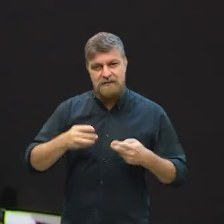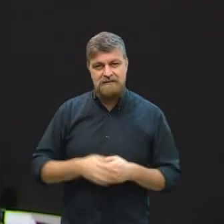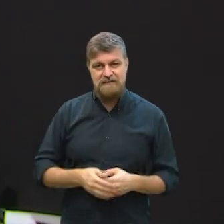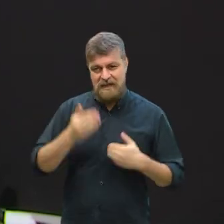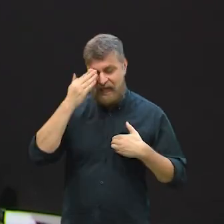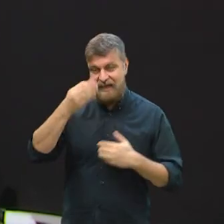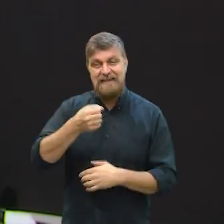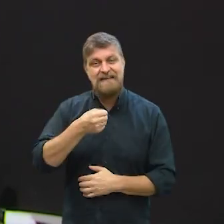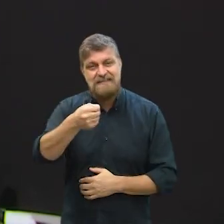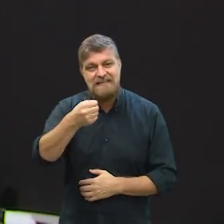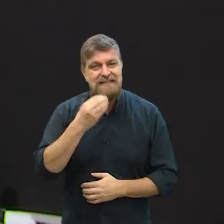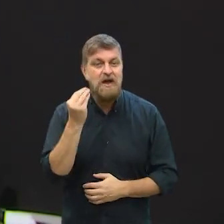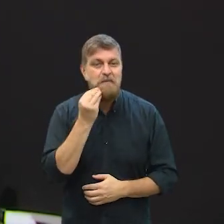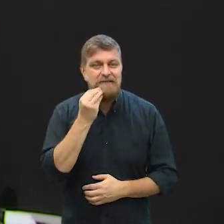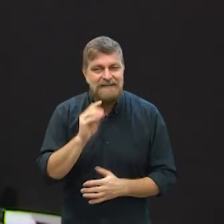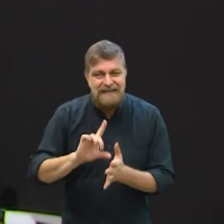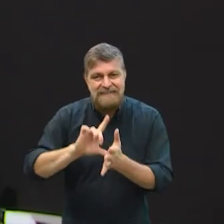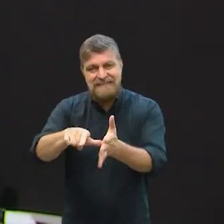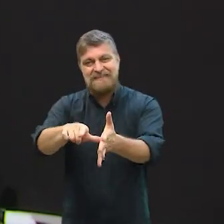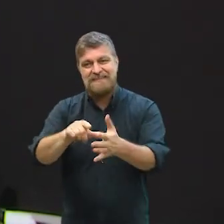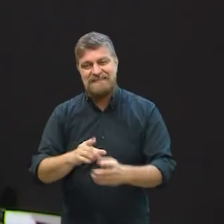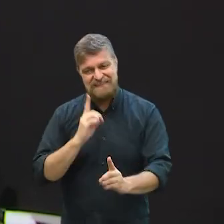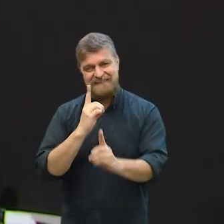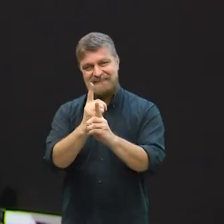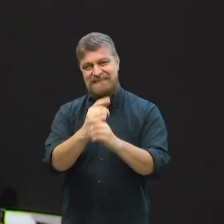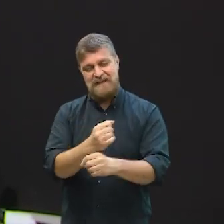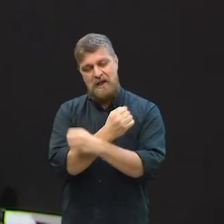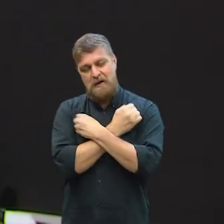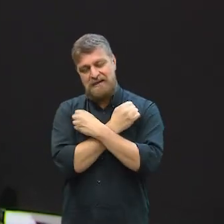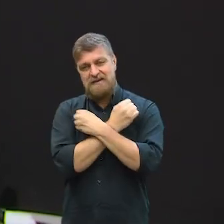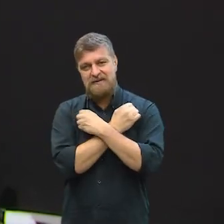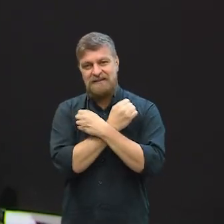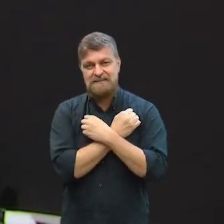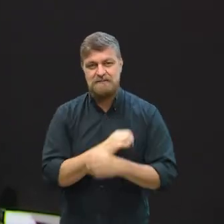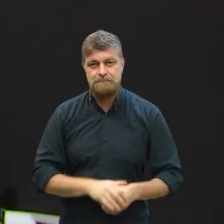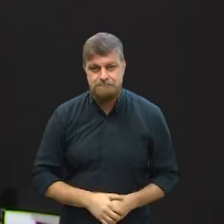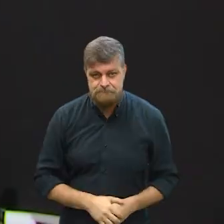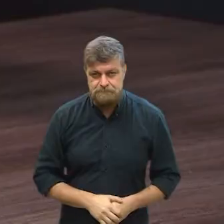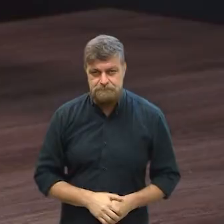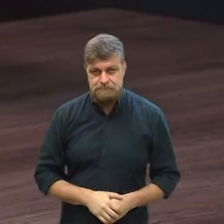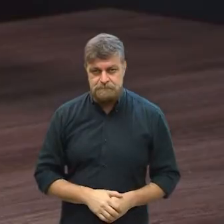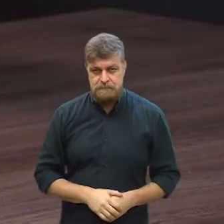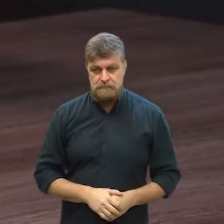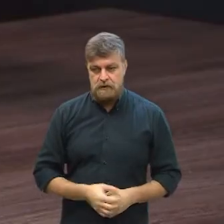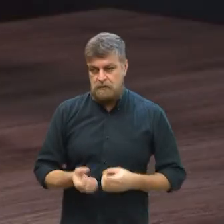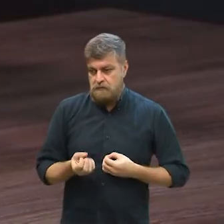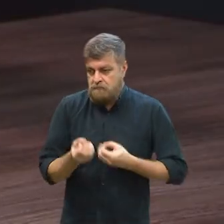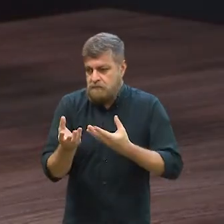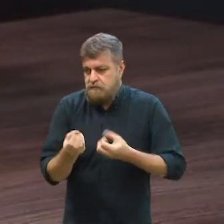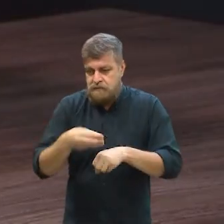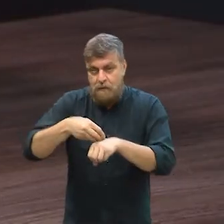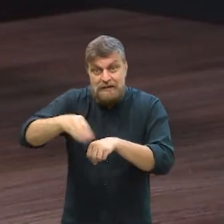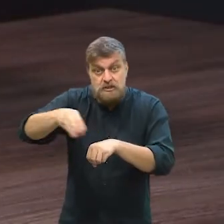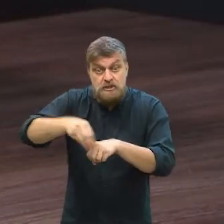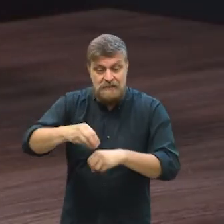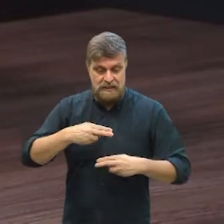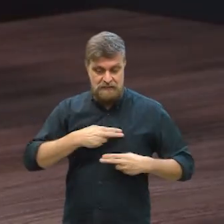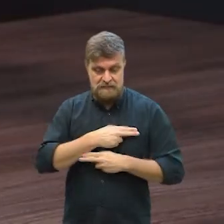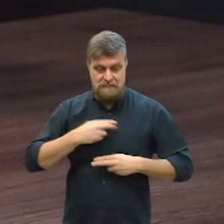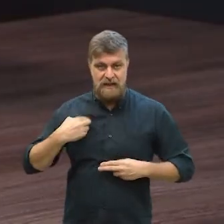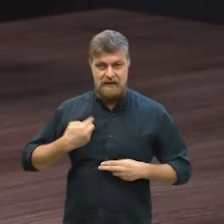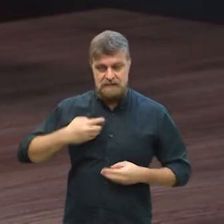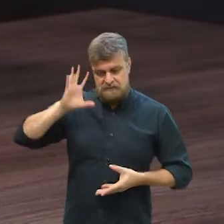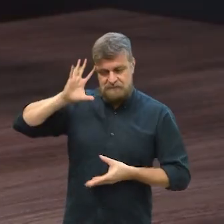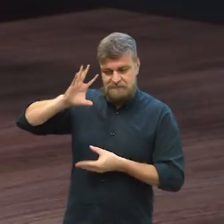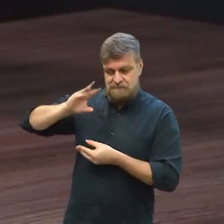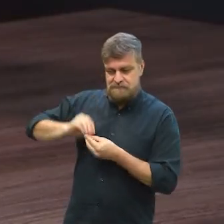sua entrevista e até uma próxima oportunidade. Obrigada, um grande abraço. E com todas essas dicas do Sebrae, a